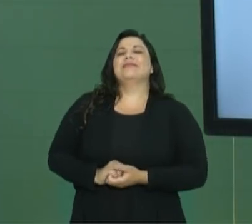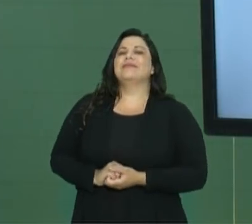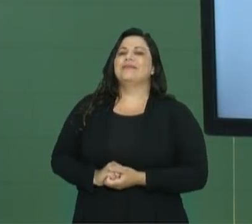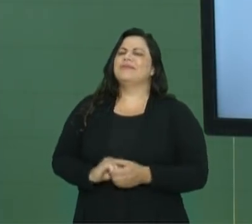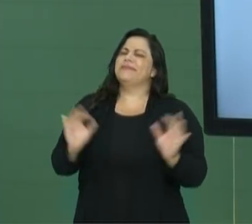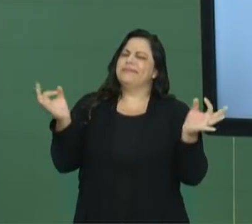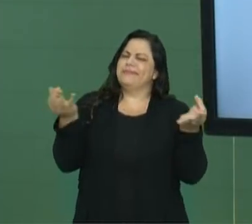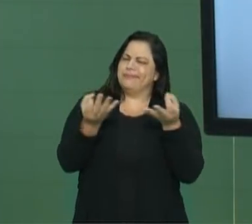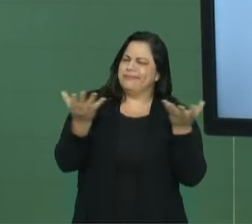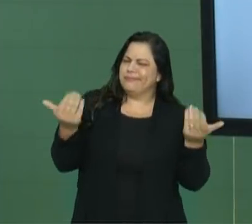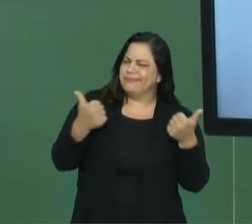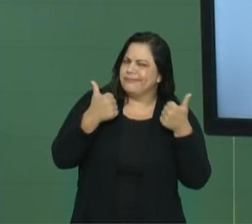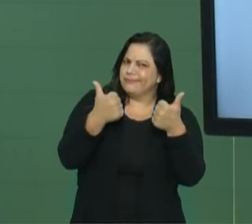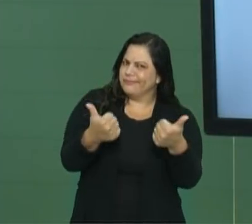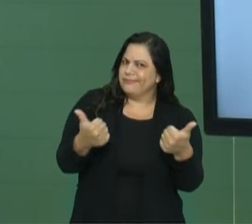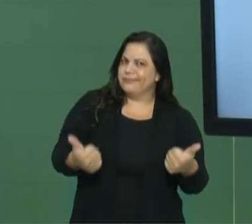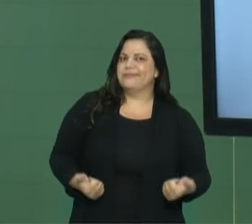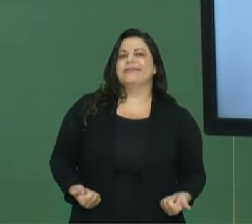Perfeito.